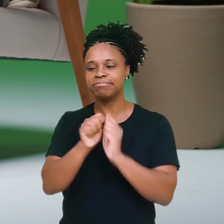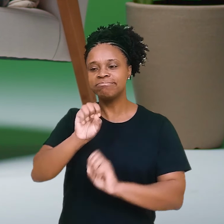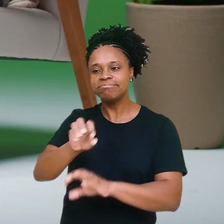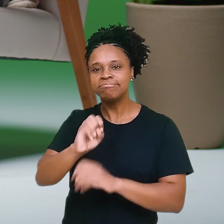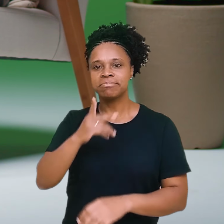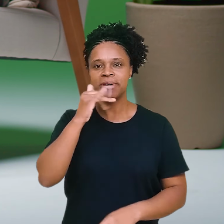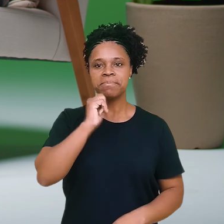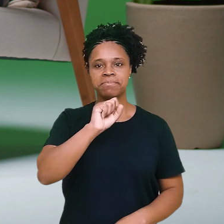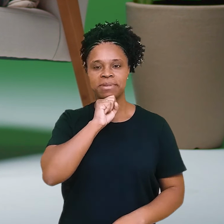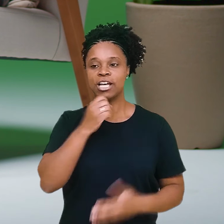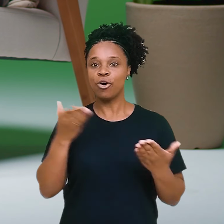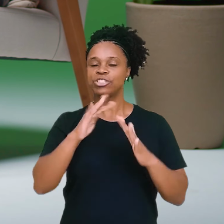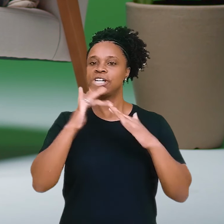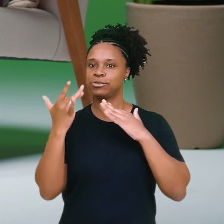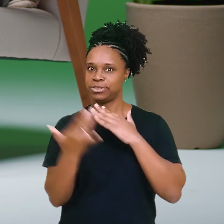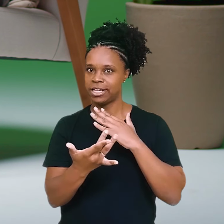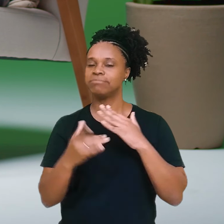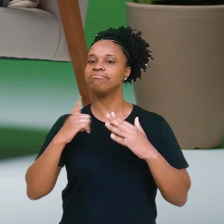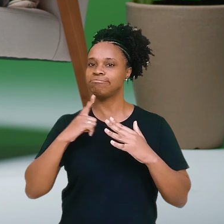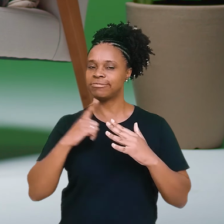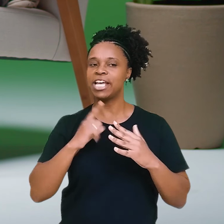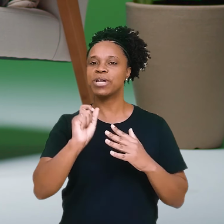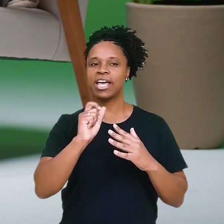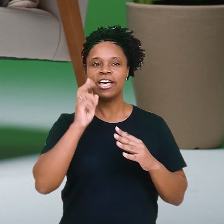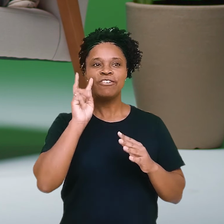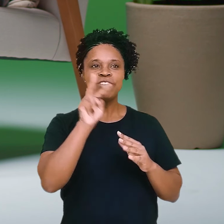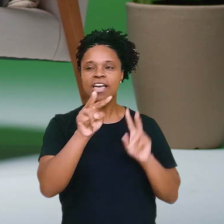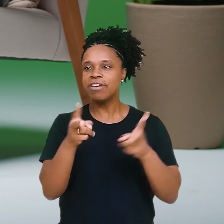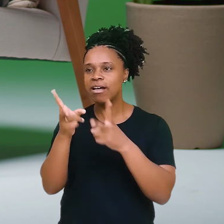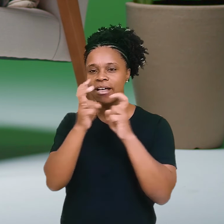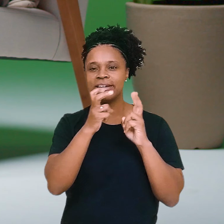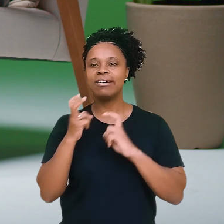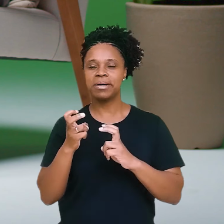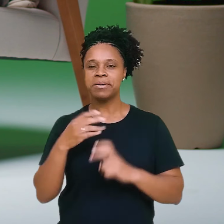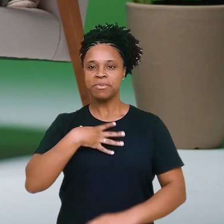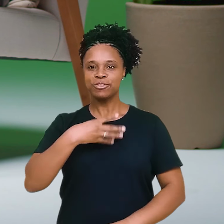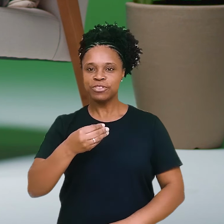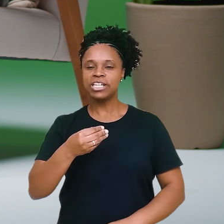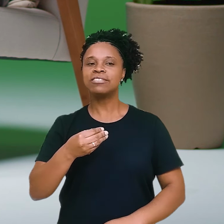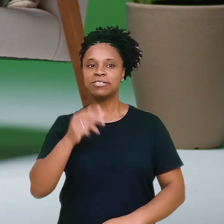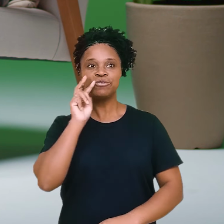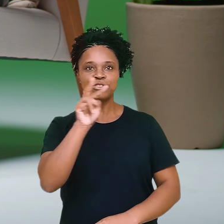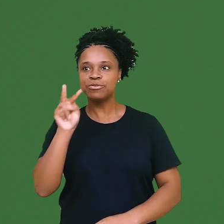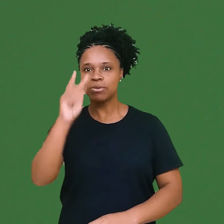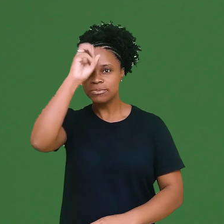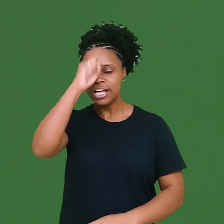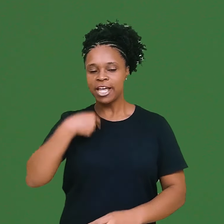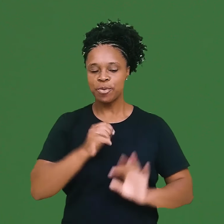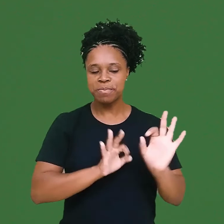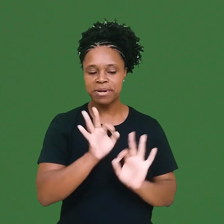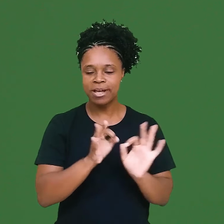nova geração tem muito acesso fácil às redes sociais, onde tem muitas referências e muitas informações. E com meus filhos não foi diferente, né? Eu